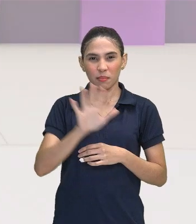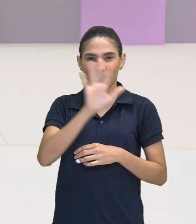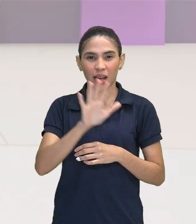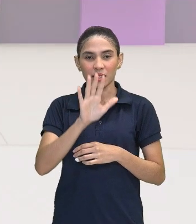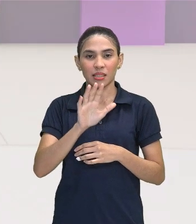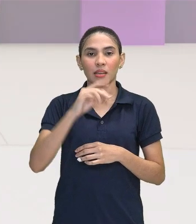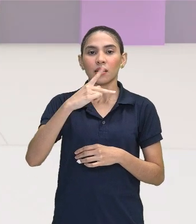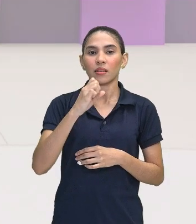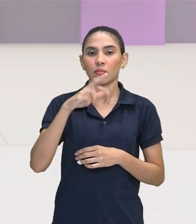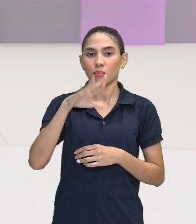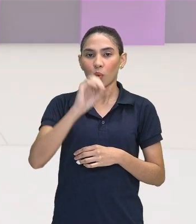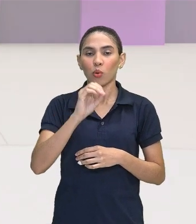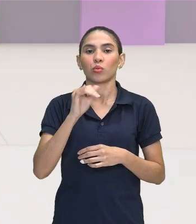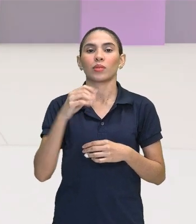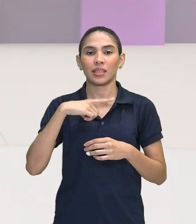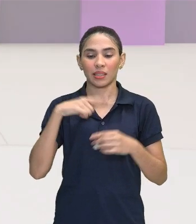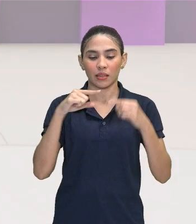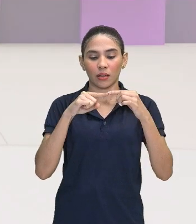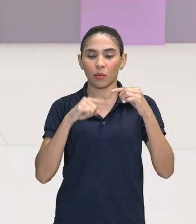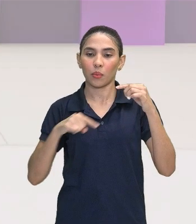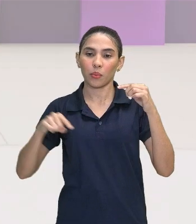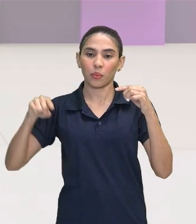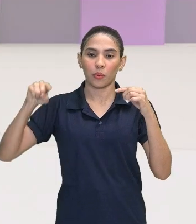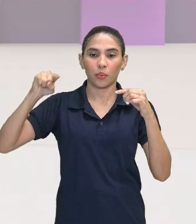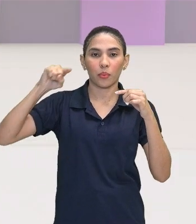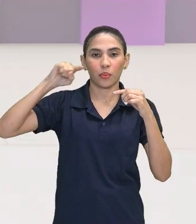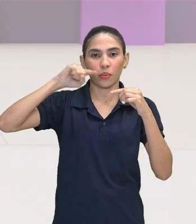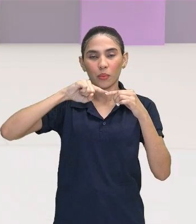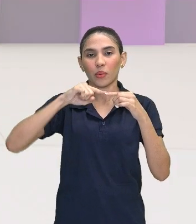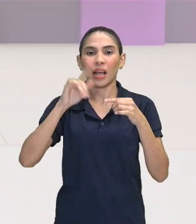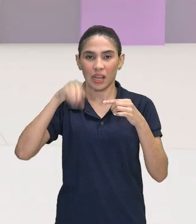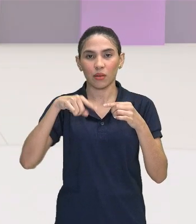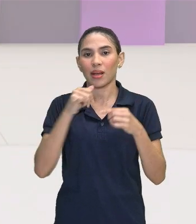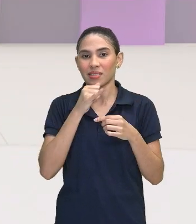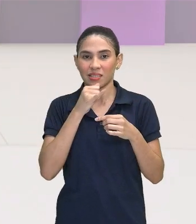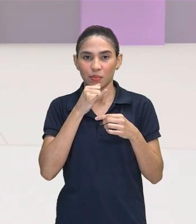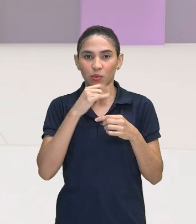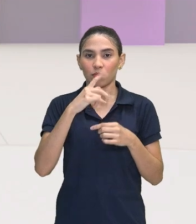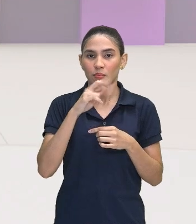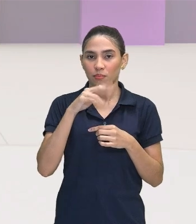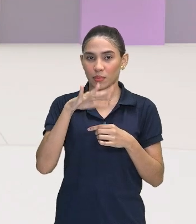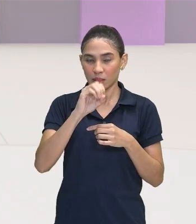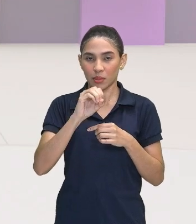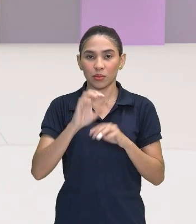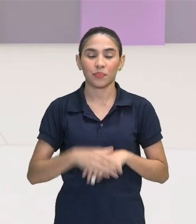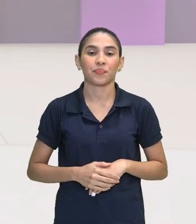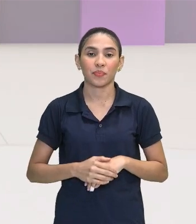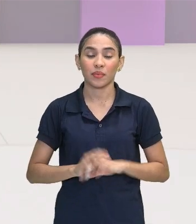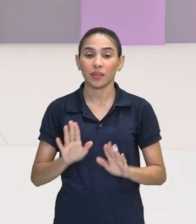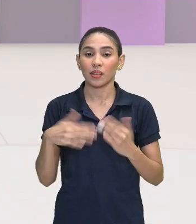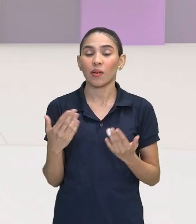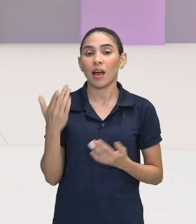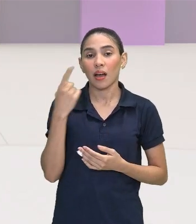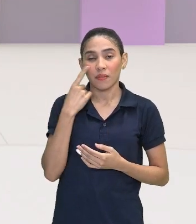dá uma volta completa nessa figura, retornando para o seu início. Isso é o perímetro, tá bom? Agora vamos verificar do